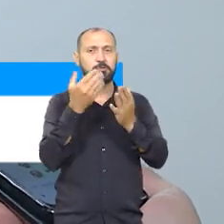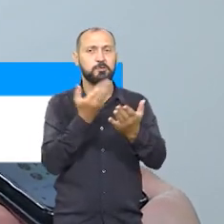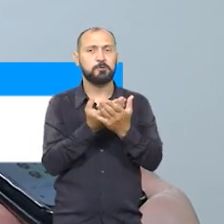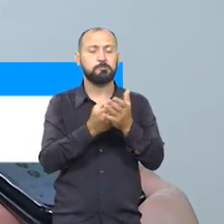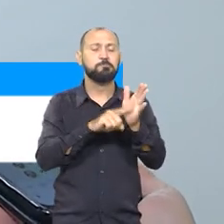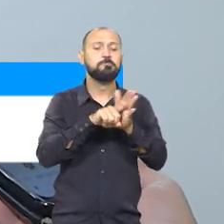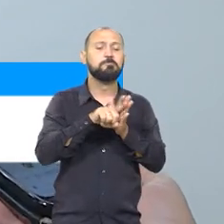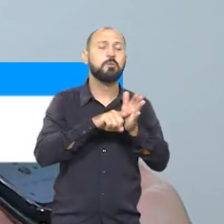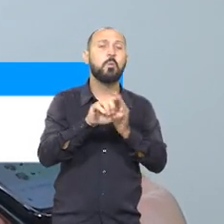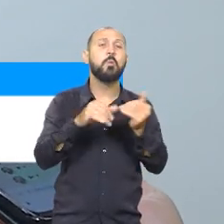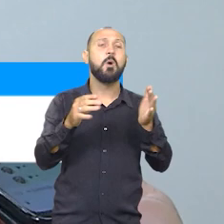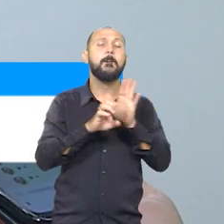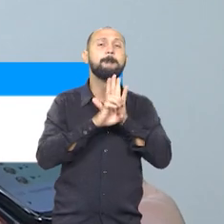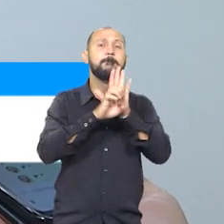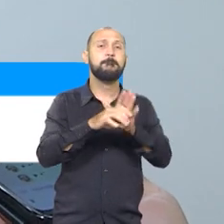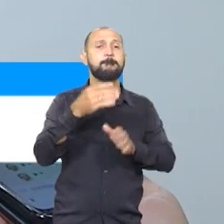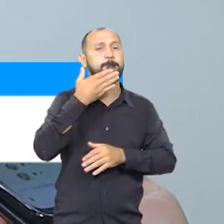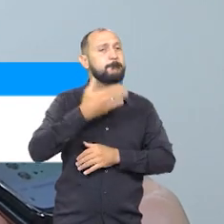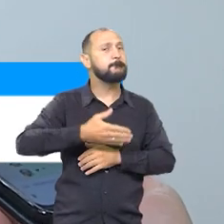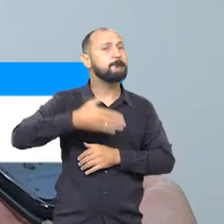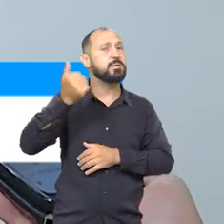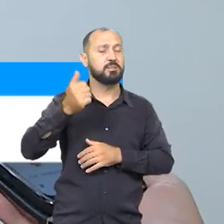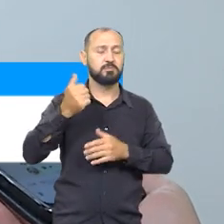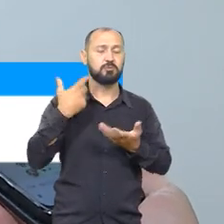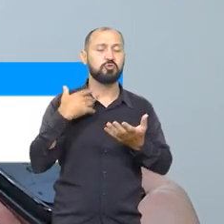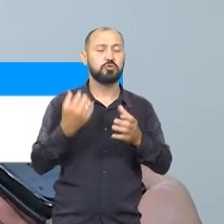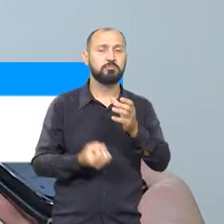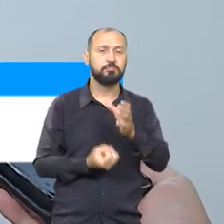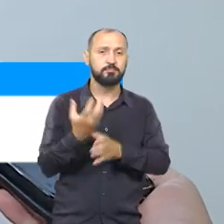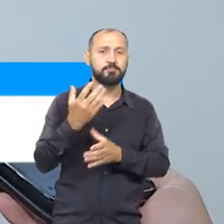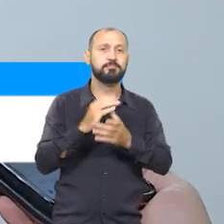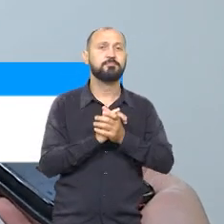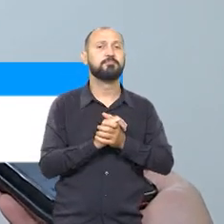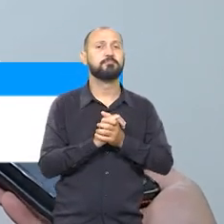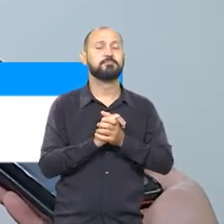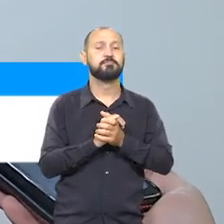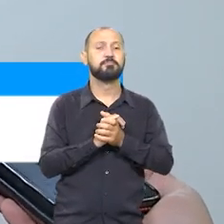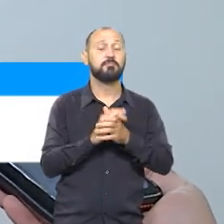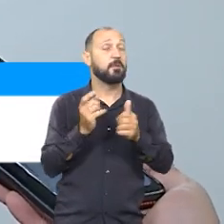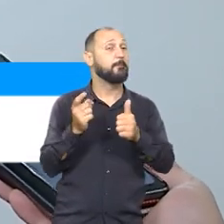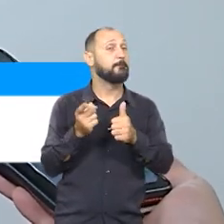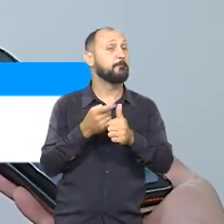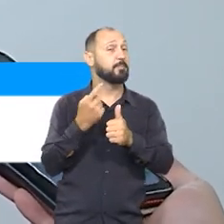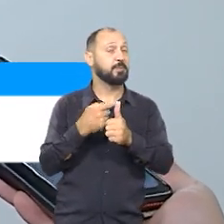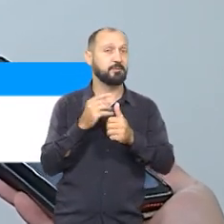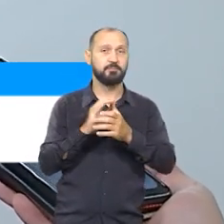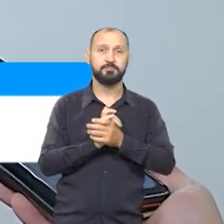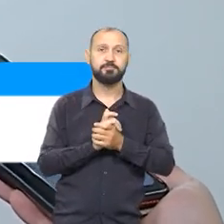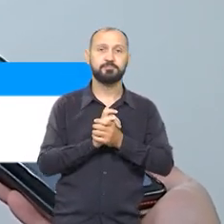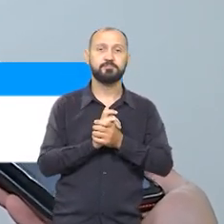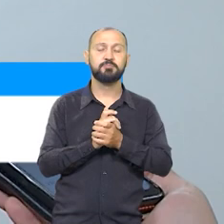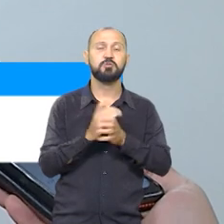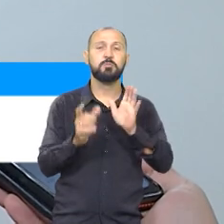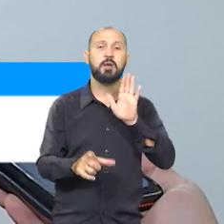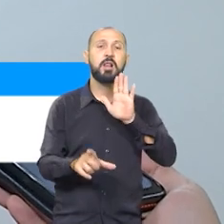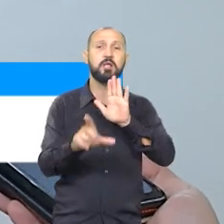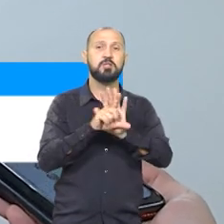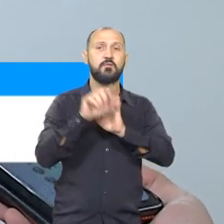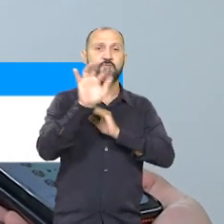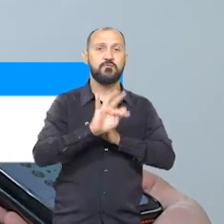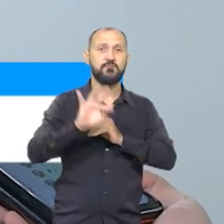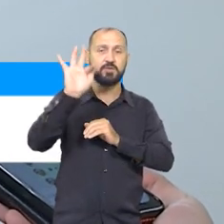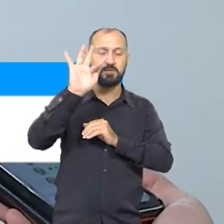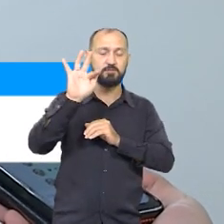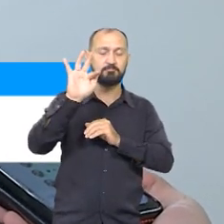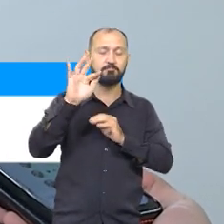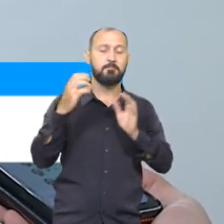verificamos qualquer o melhor modelo para cá e vamos implementá-la então em primeiro lugar vem de legislação